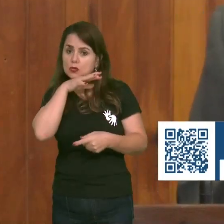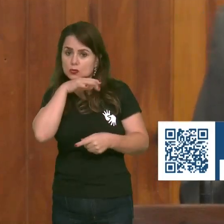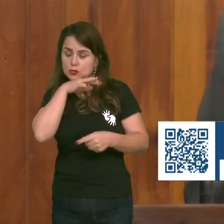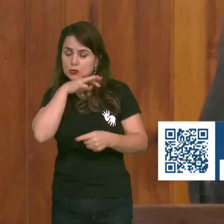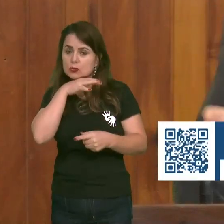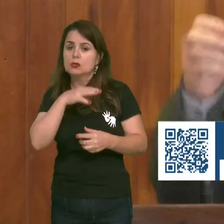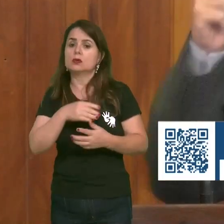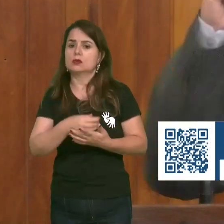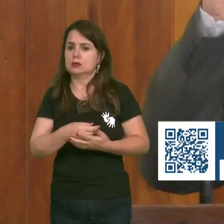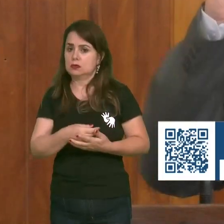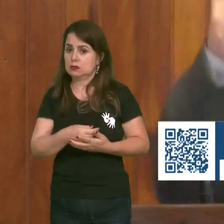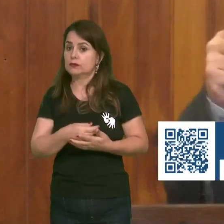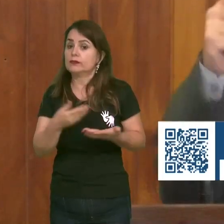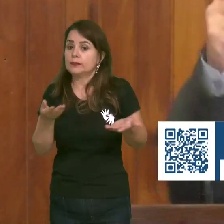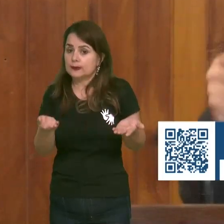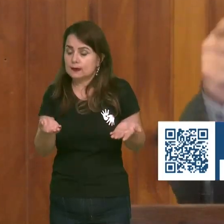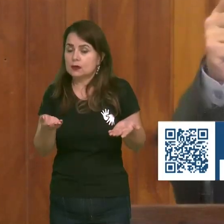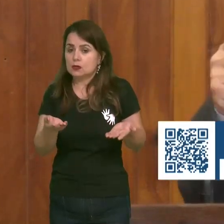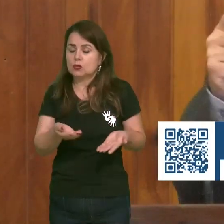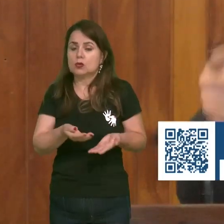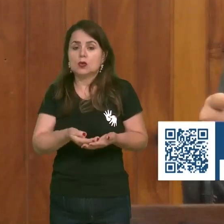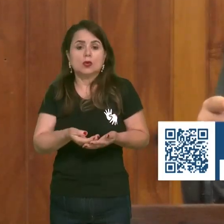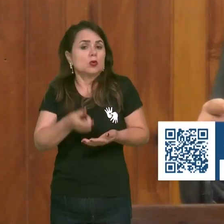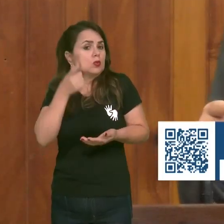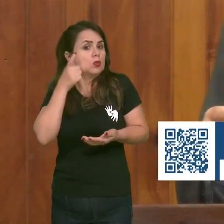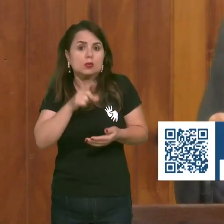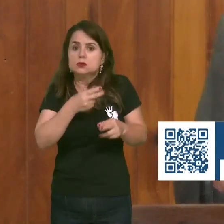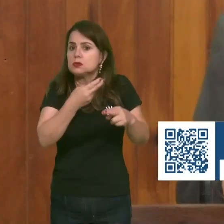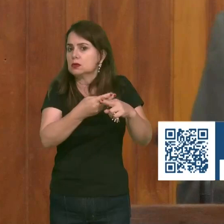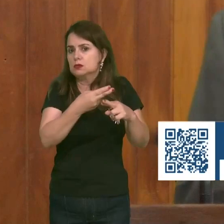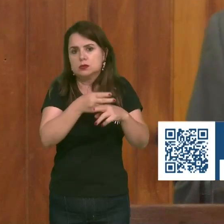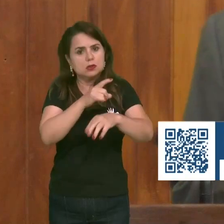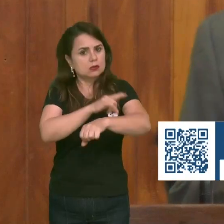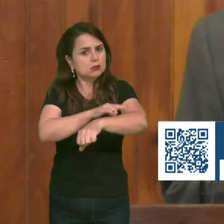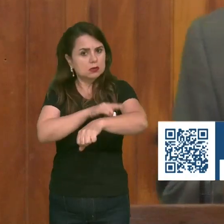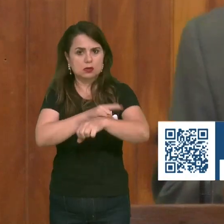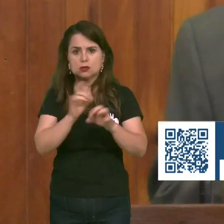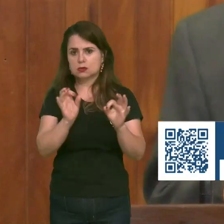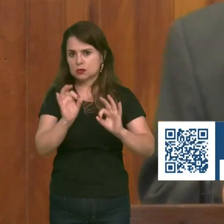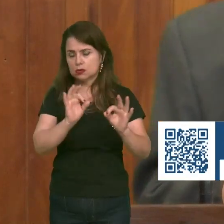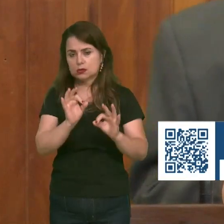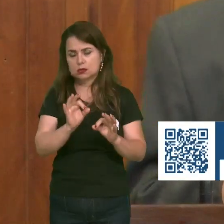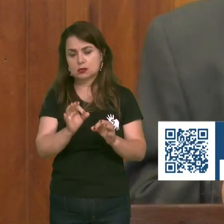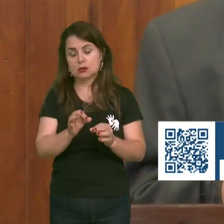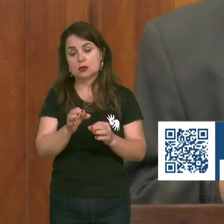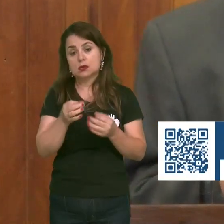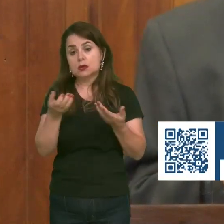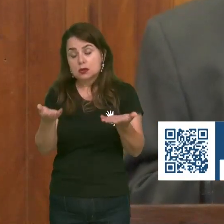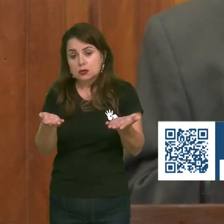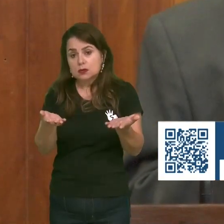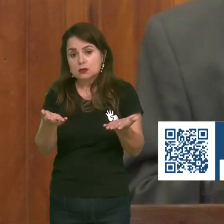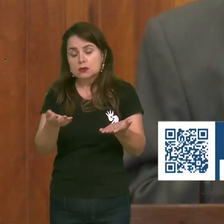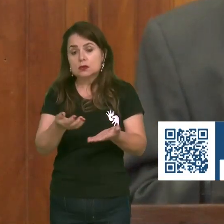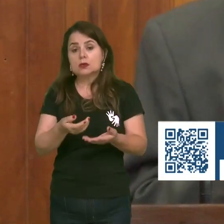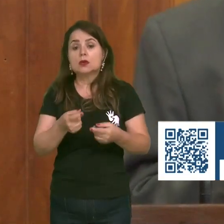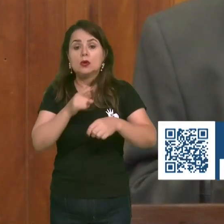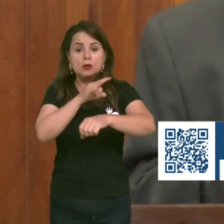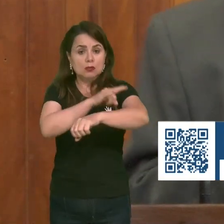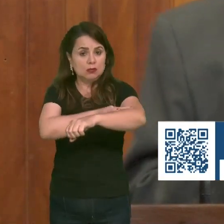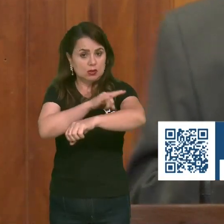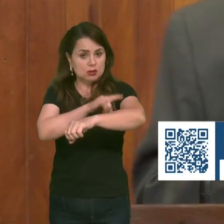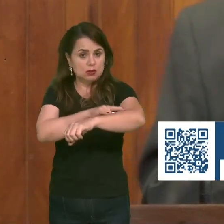conservação sem a mínima condição de uso a necessidade que os